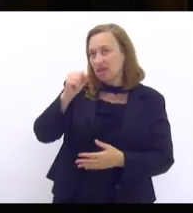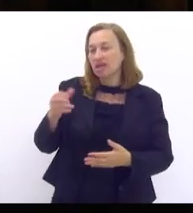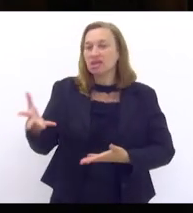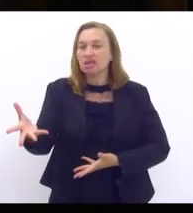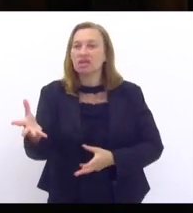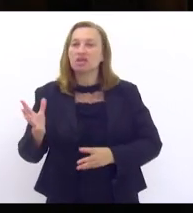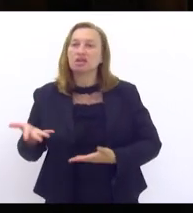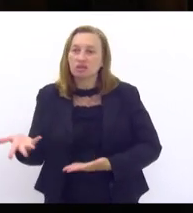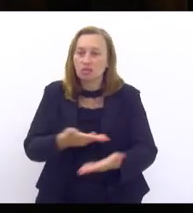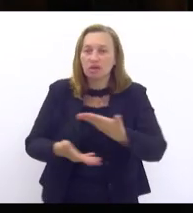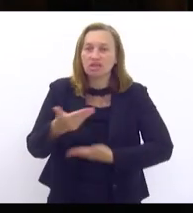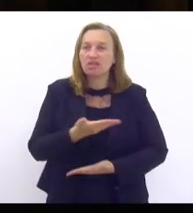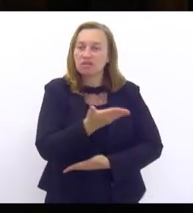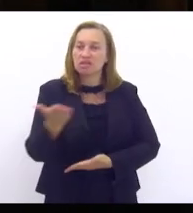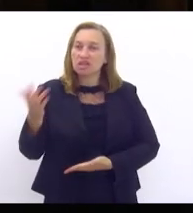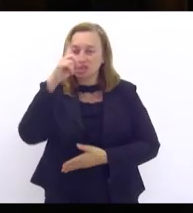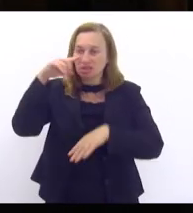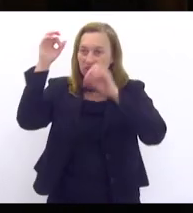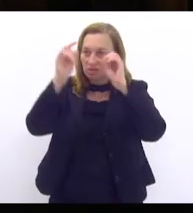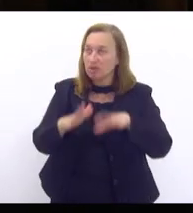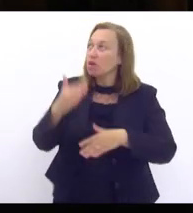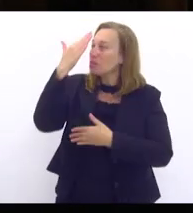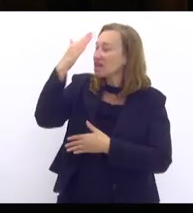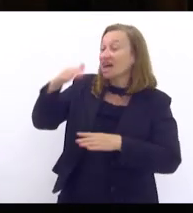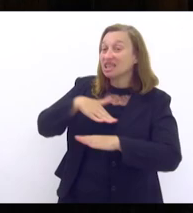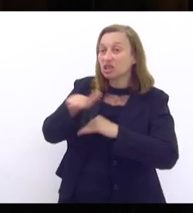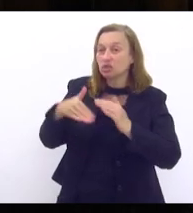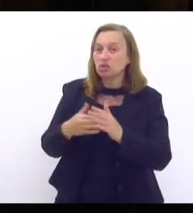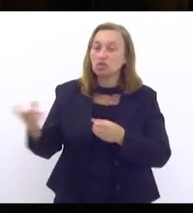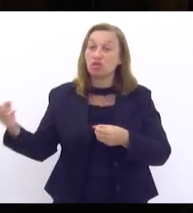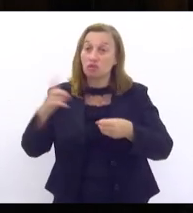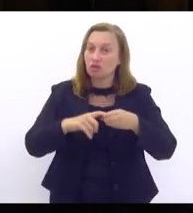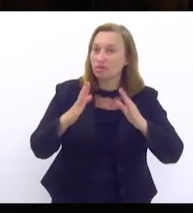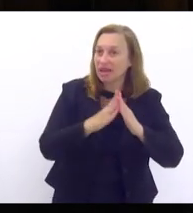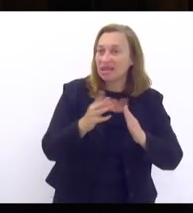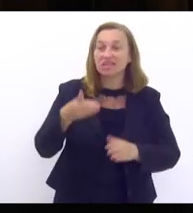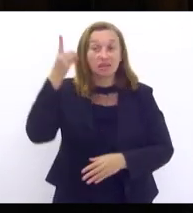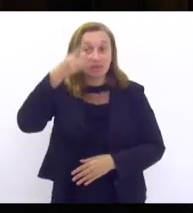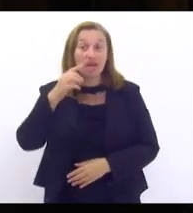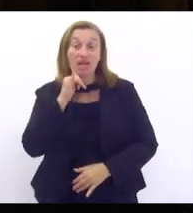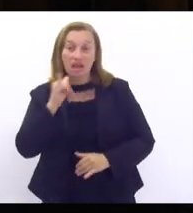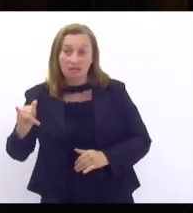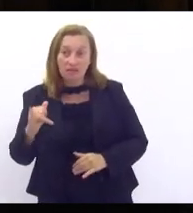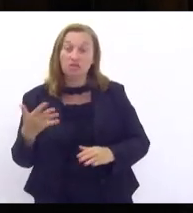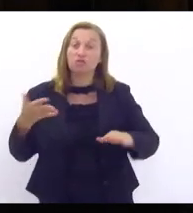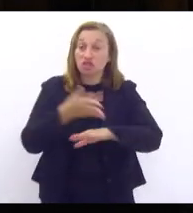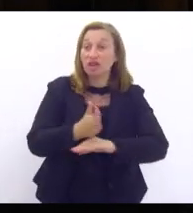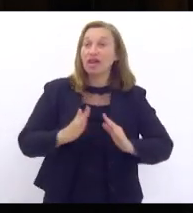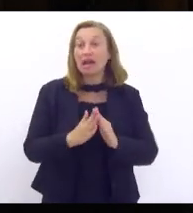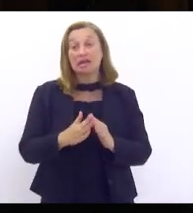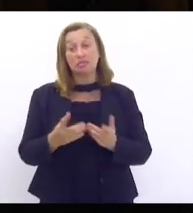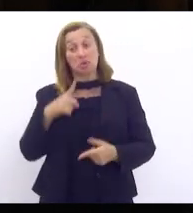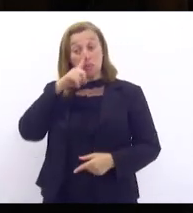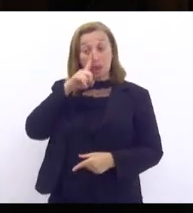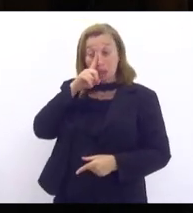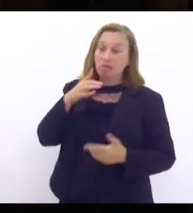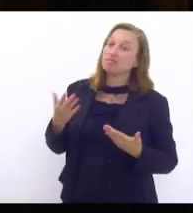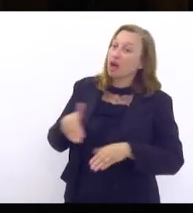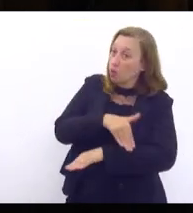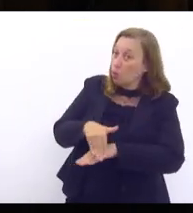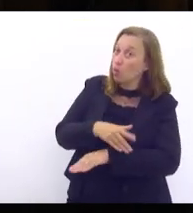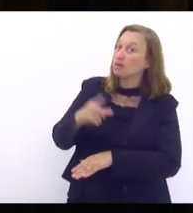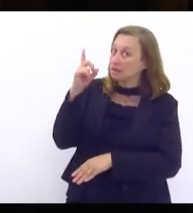e fiquem com Deus. Muito obrigado a todos e bom retorno para casa aí, deputado. E avisa quando chegar em casa, porque do jeito que está,